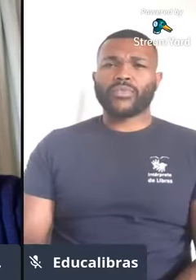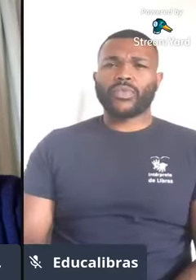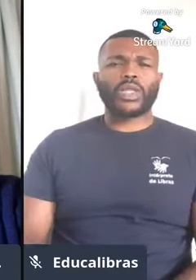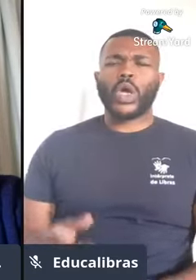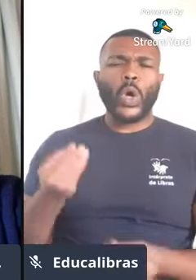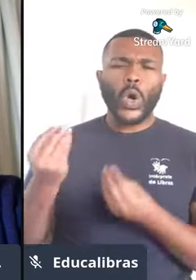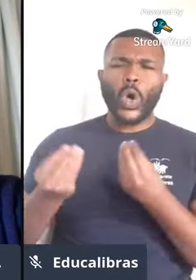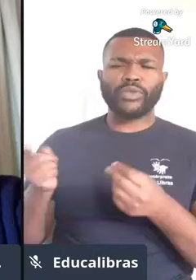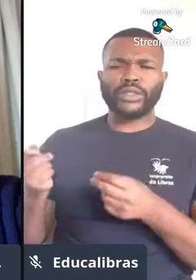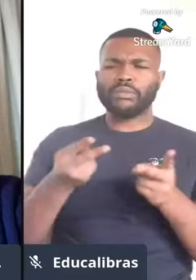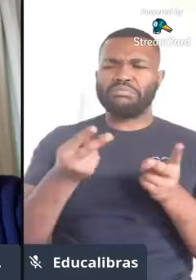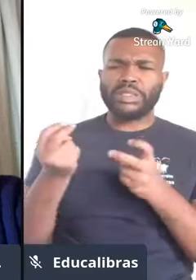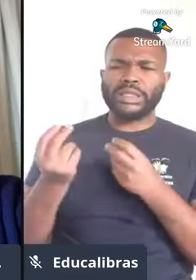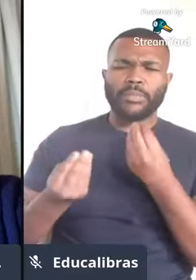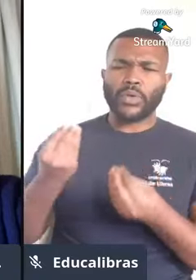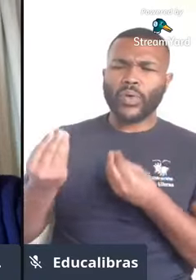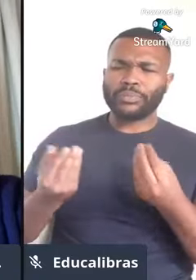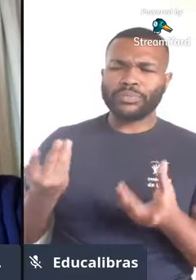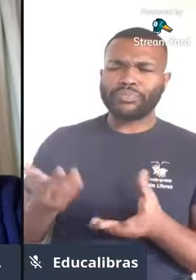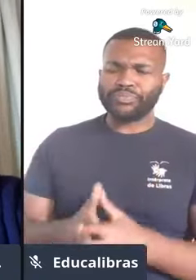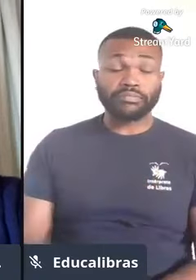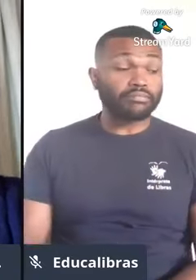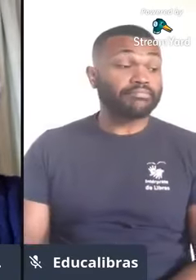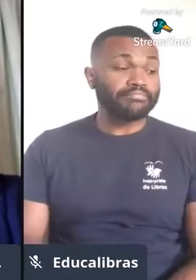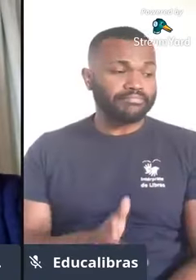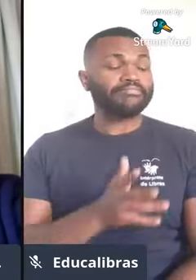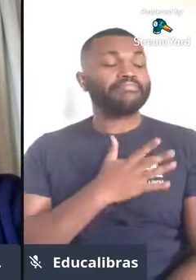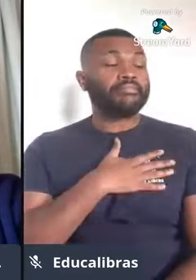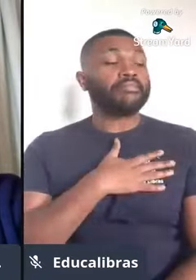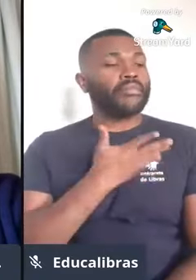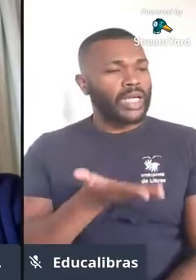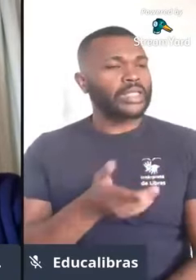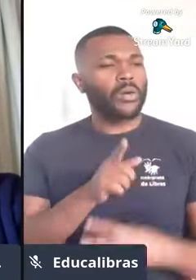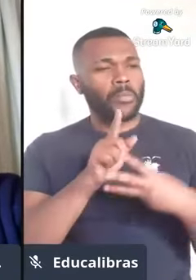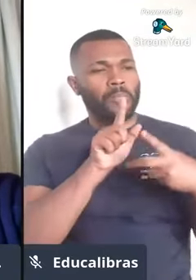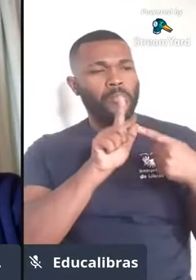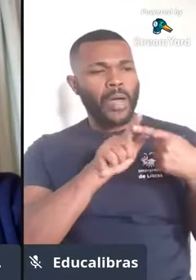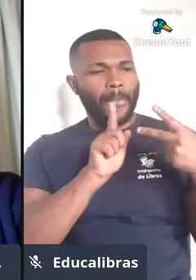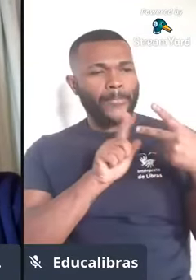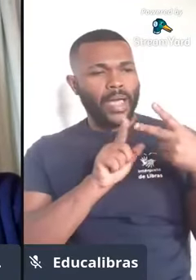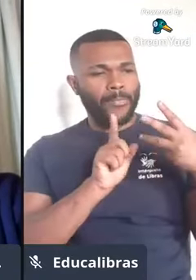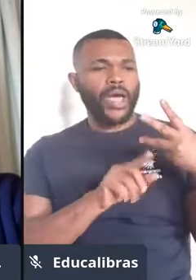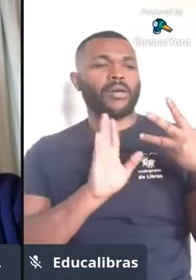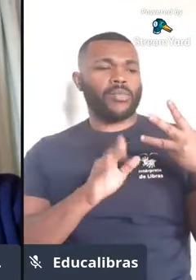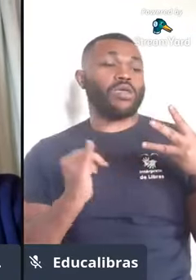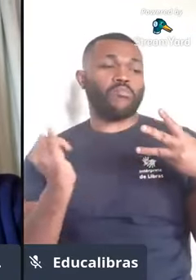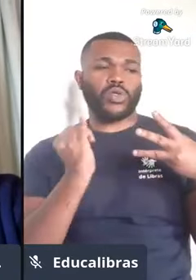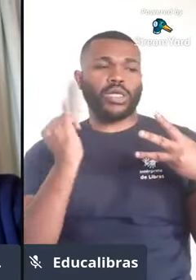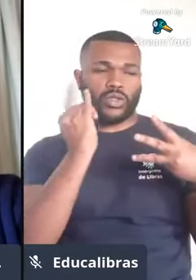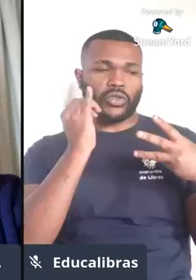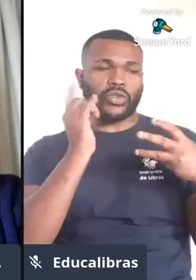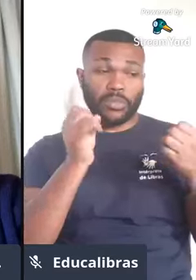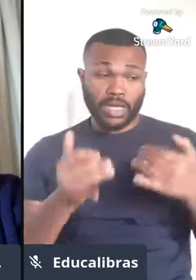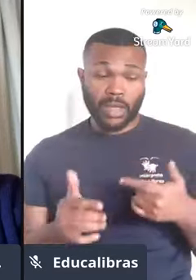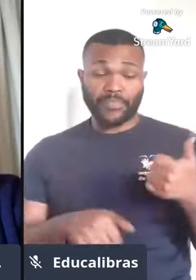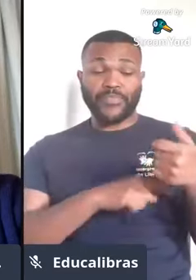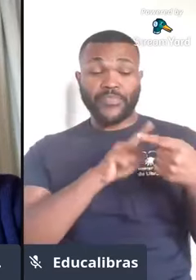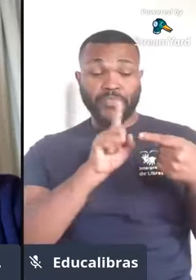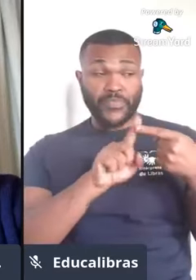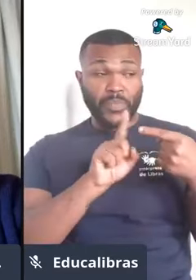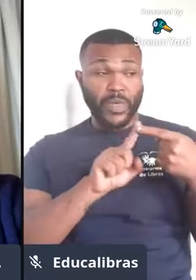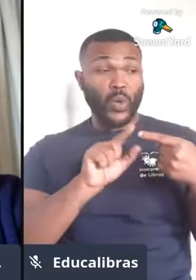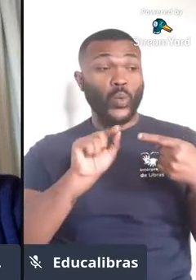essas questões? Bom, você levantou 3 pontos bastante importantes. Primeiro, com relação a Itu,